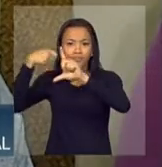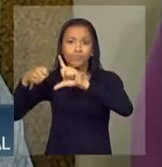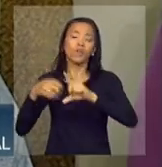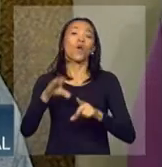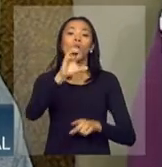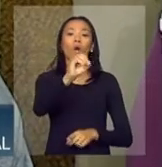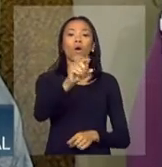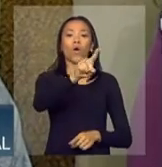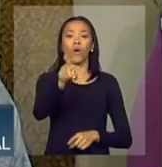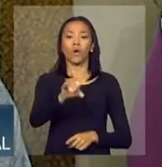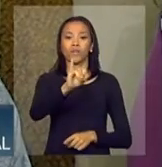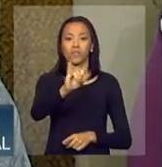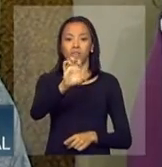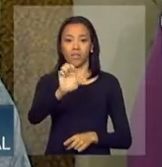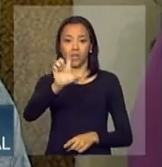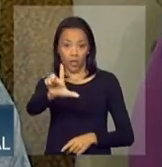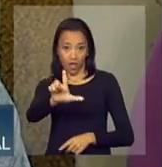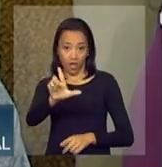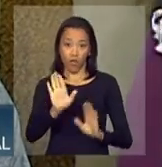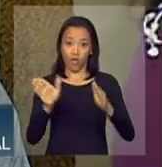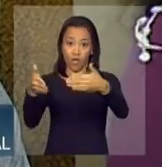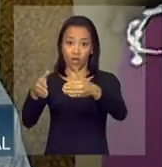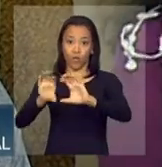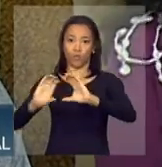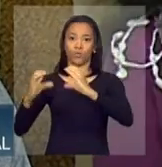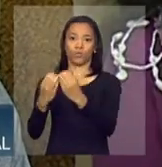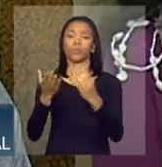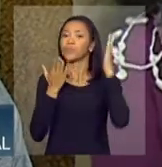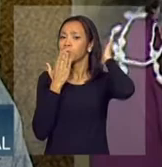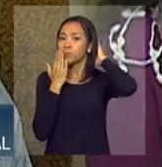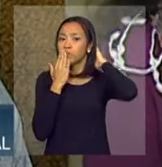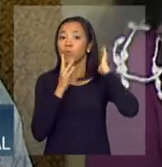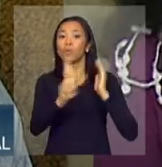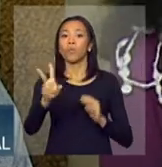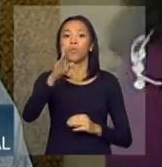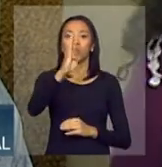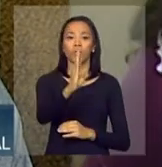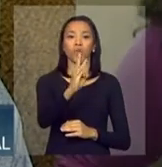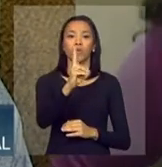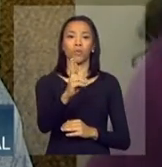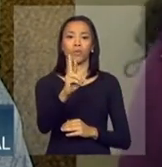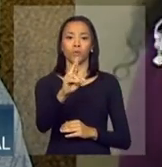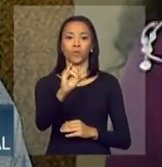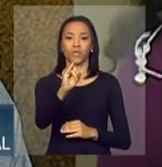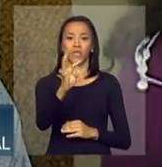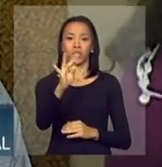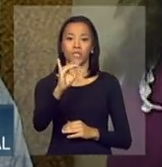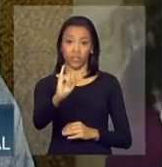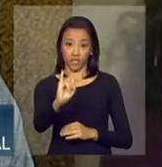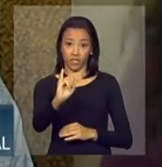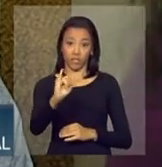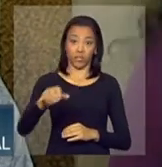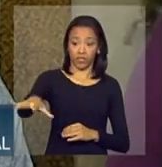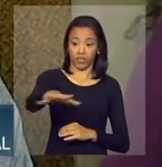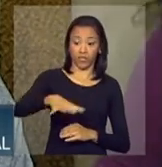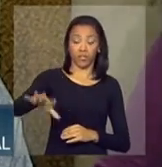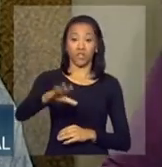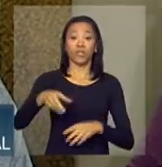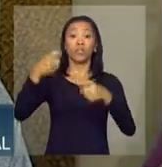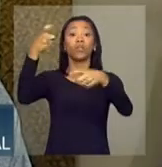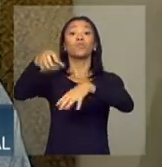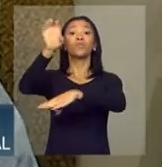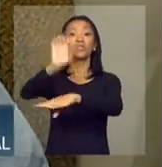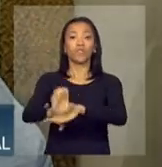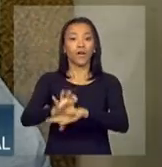Osiel Gabriel, da etnia Terena, da terra indígena Buriti, na região Sidrolândia, no espaço, no estado do Mato Grosso